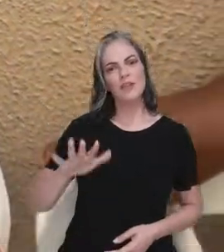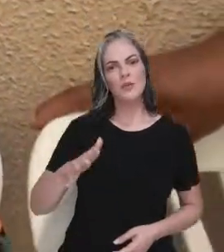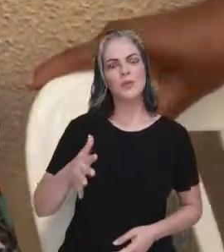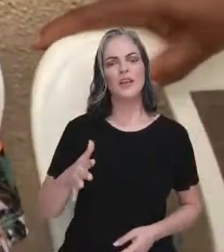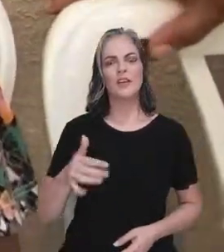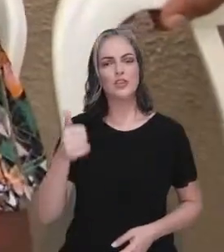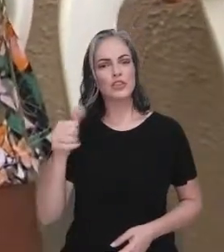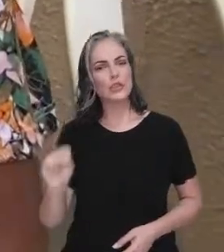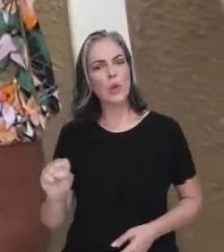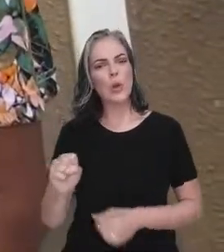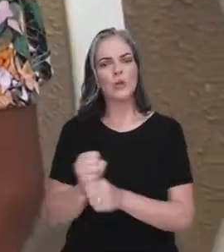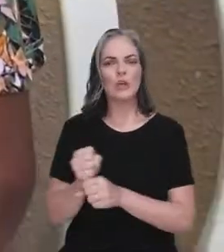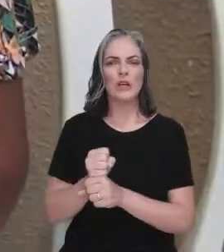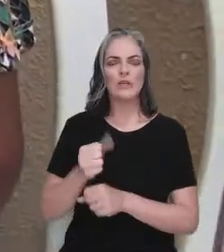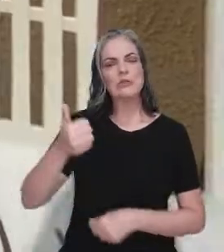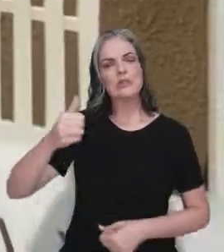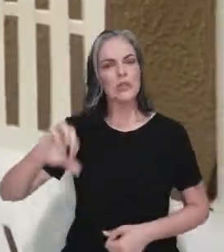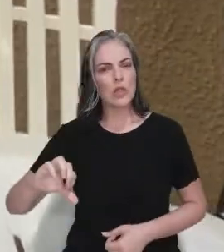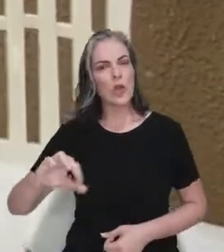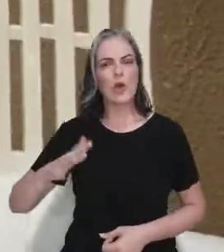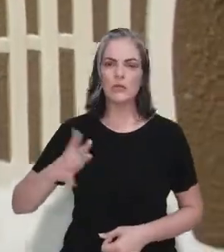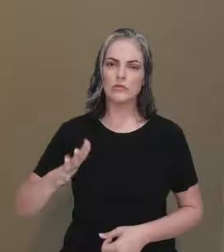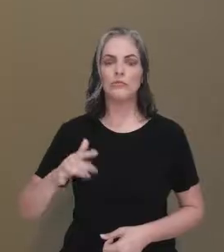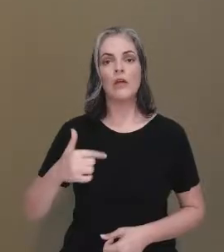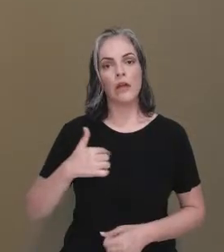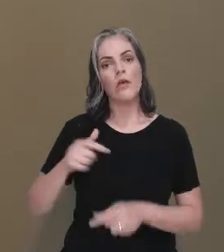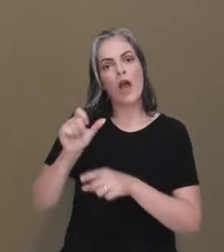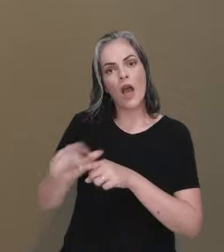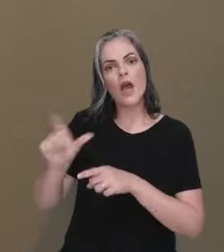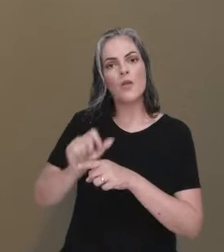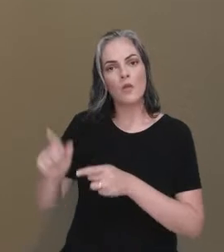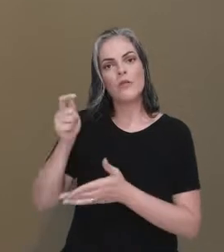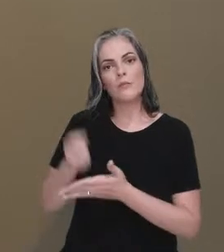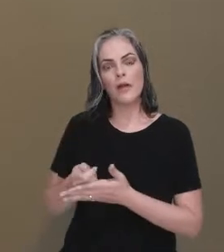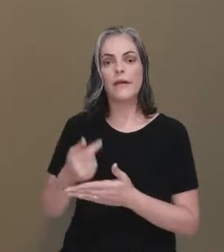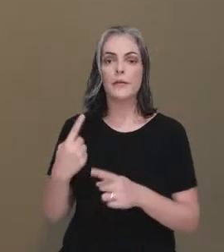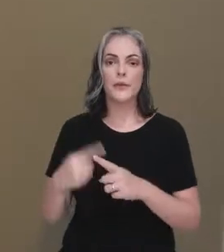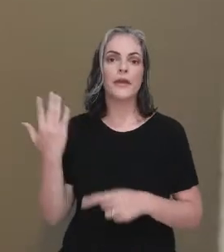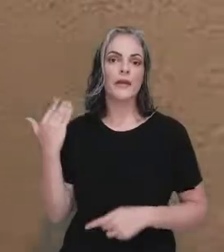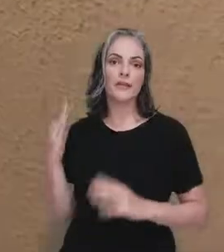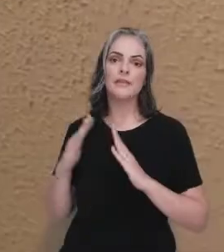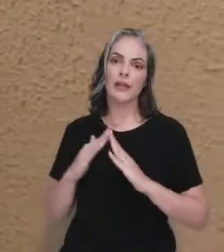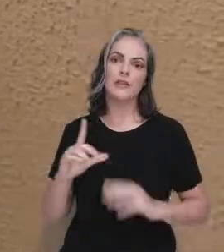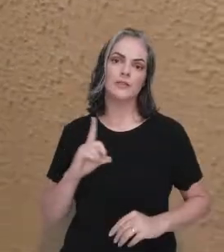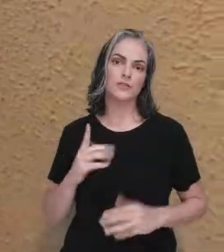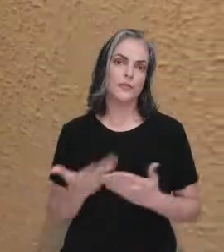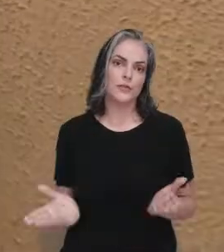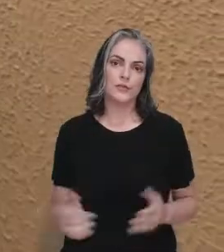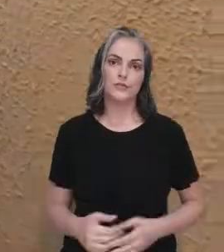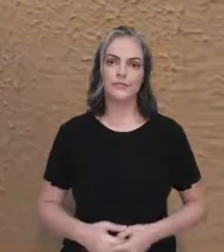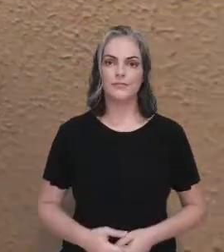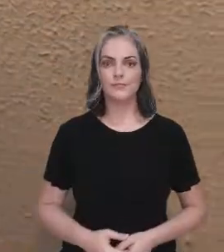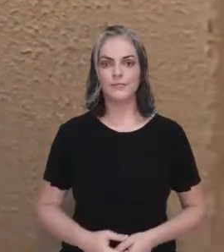Até 18 anos para 19, que eu estou de aluguel, né? Que eu perdi a minha casinha.